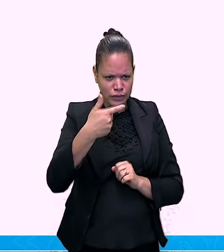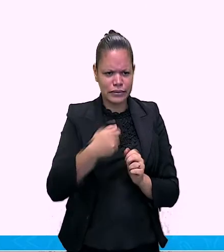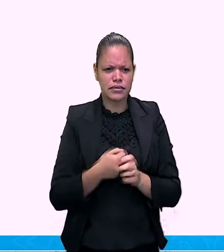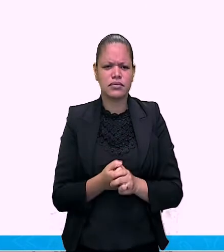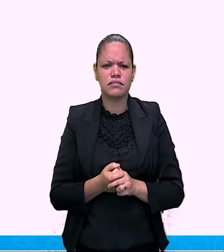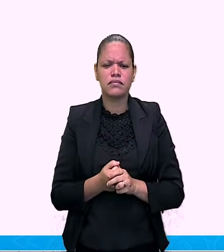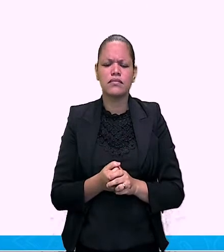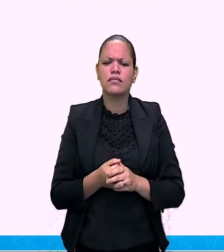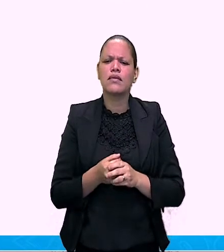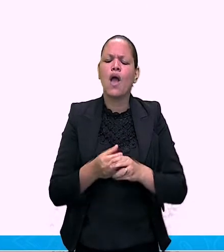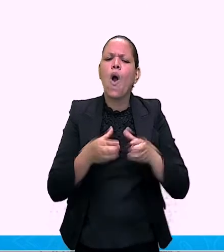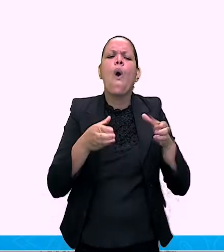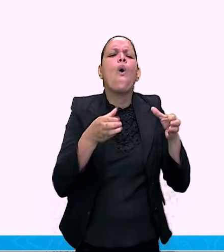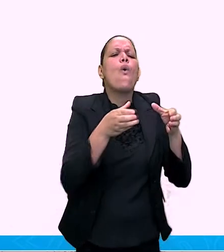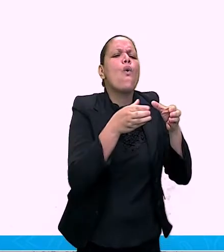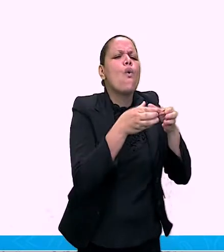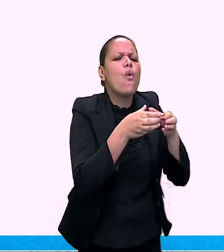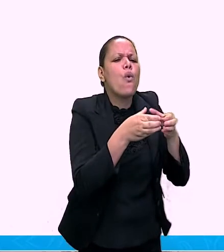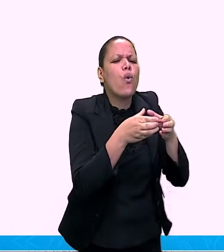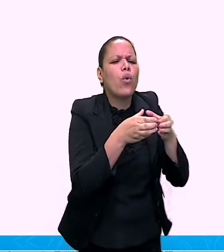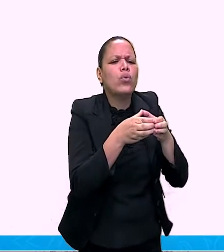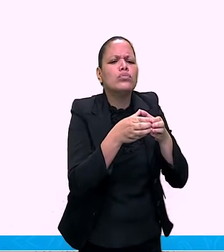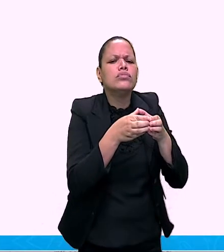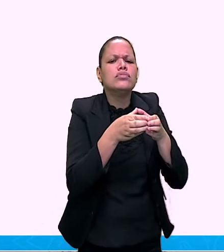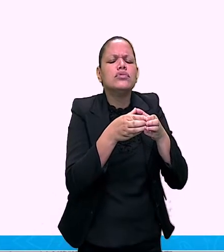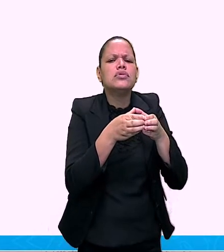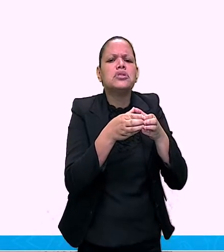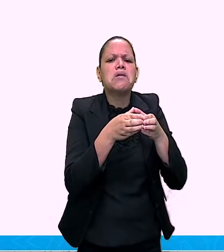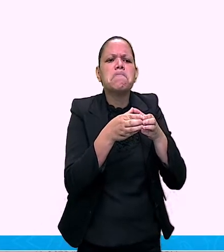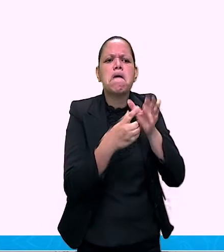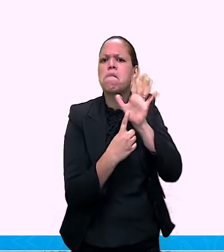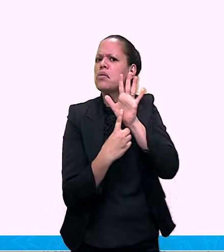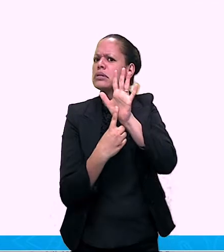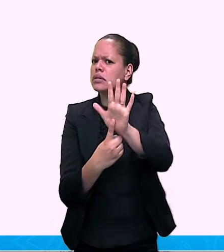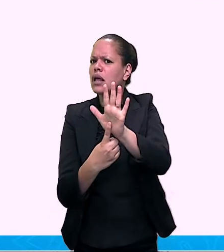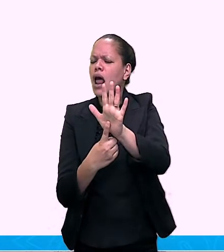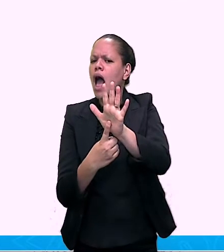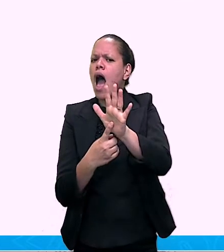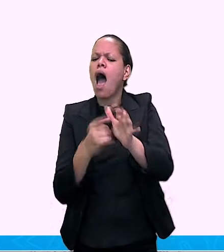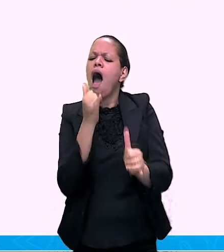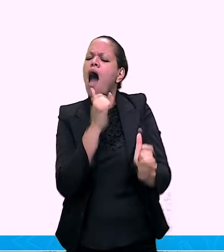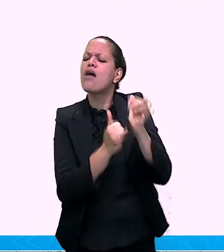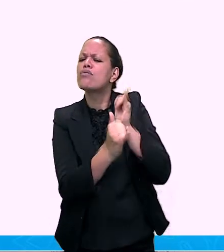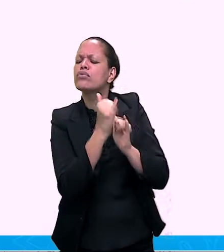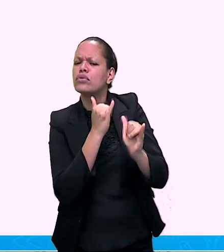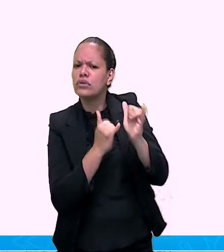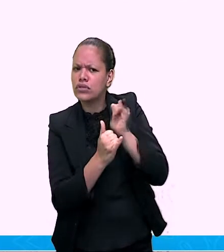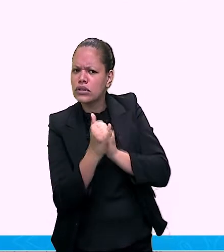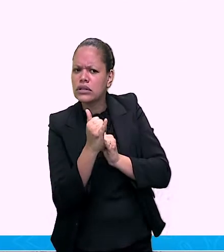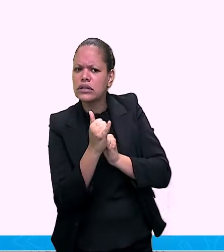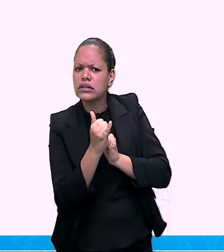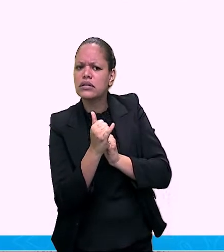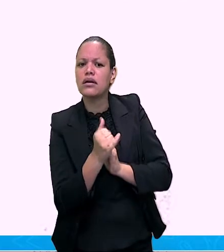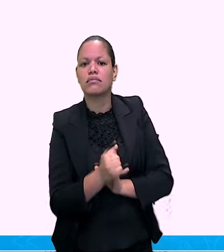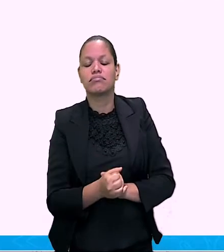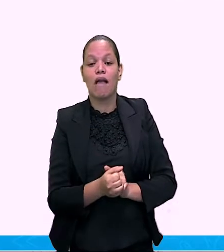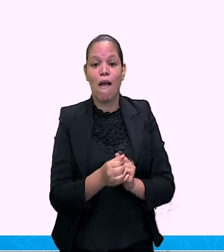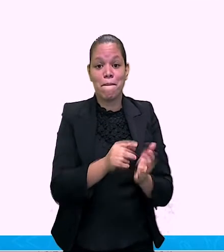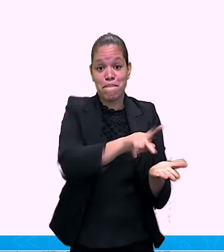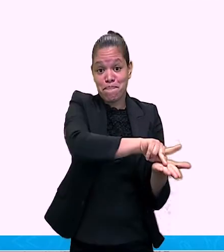online, site do G1 Globo, G1.globo, Belo Horizonte, 29 de janeiro